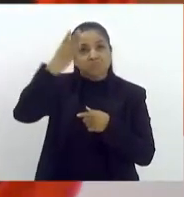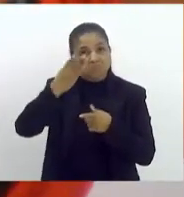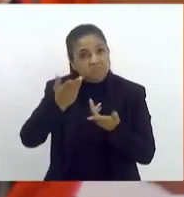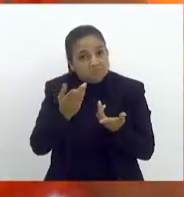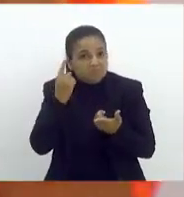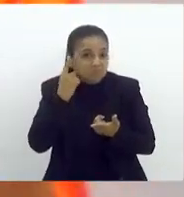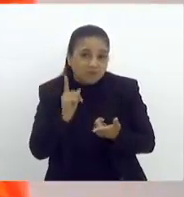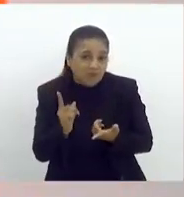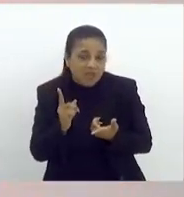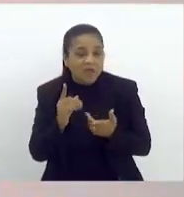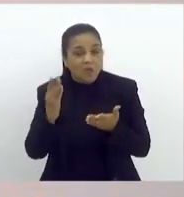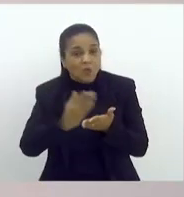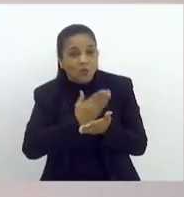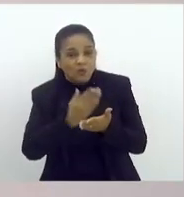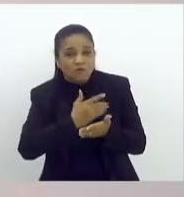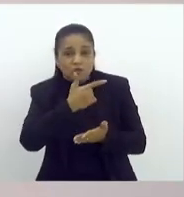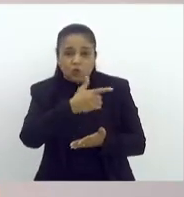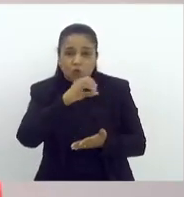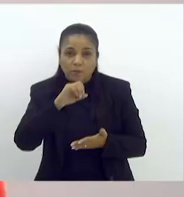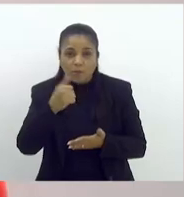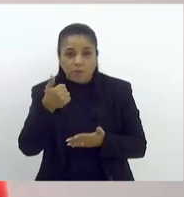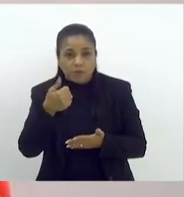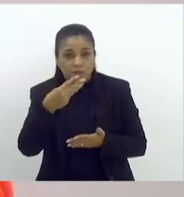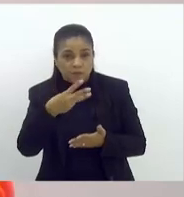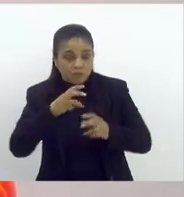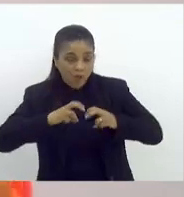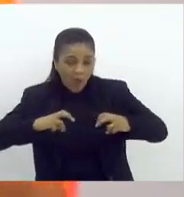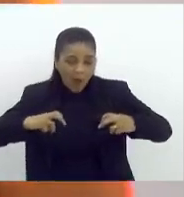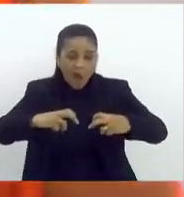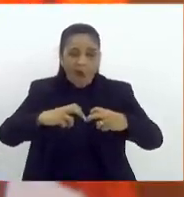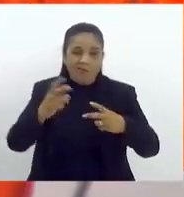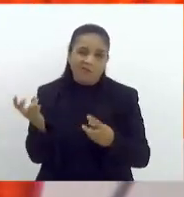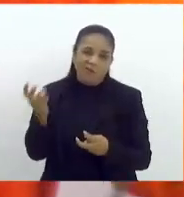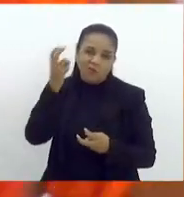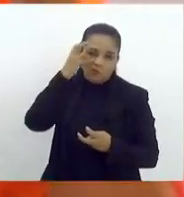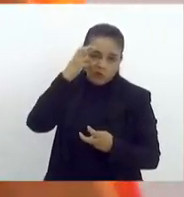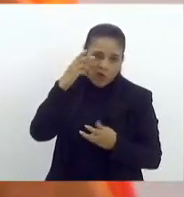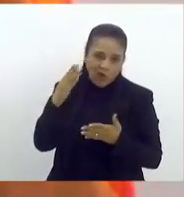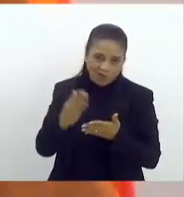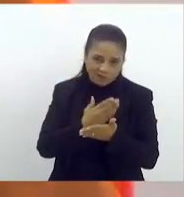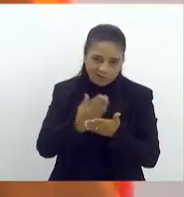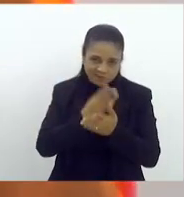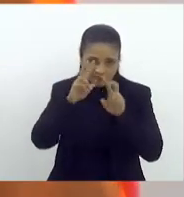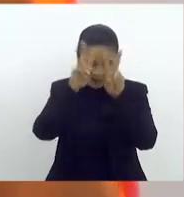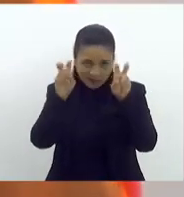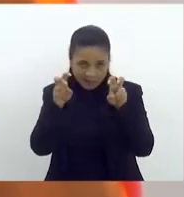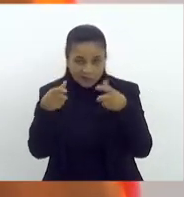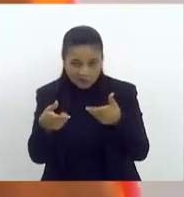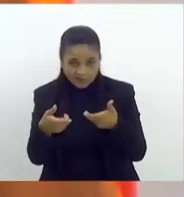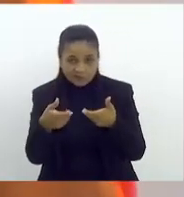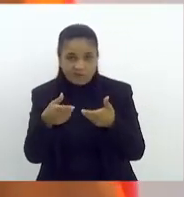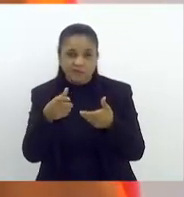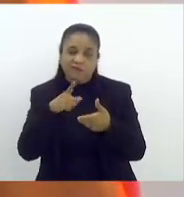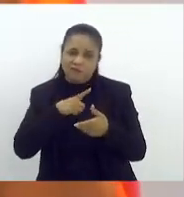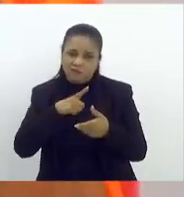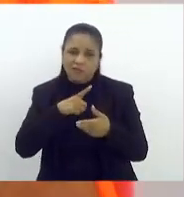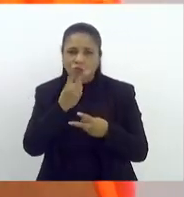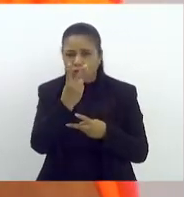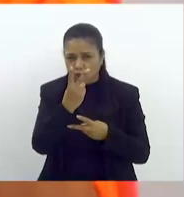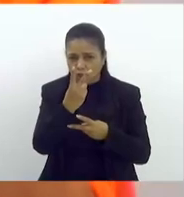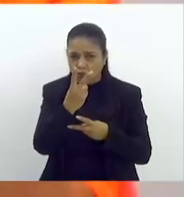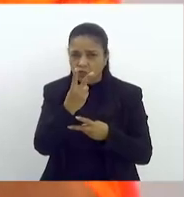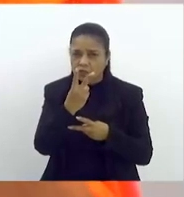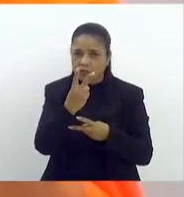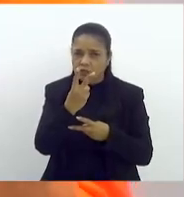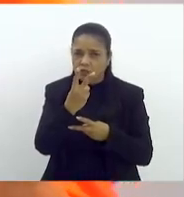o livro foi lançado em 2013 sobre as rodas culturais tá tem tem sofrer sofreria